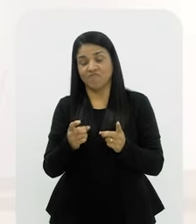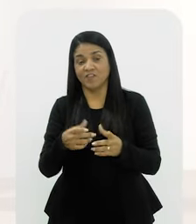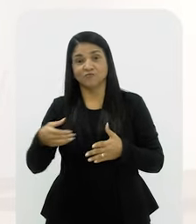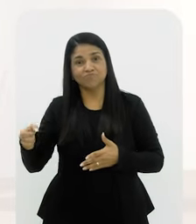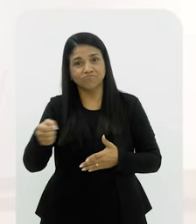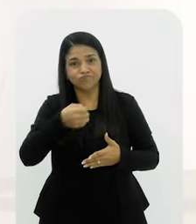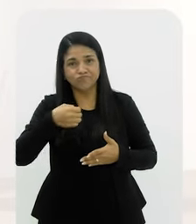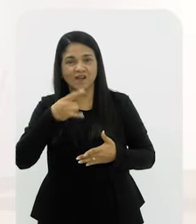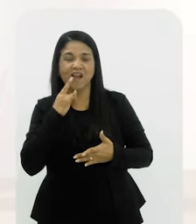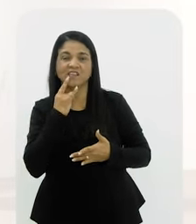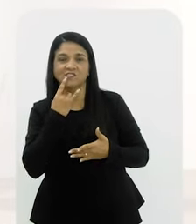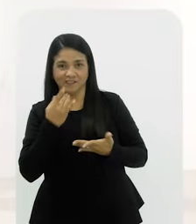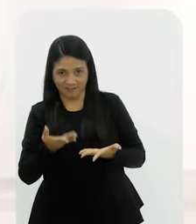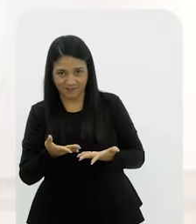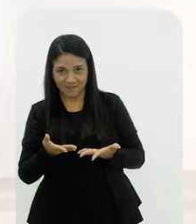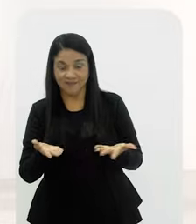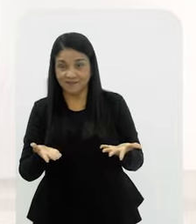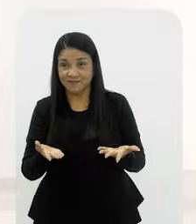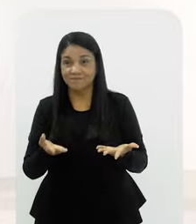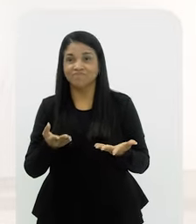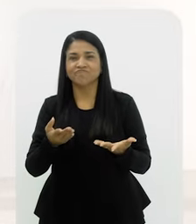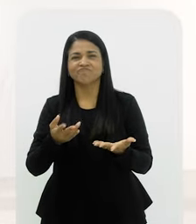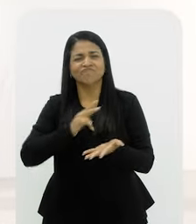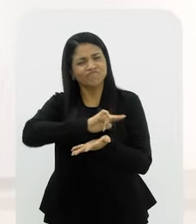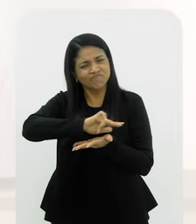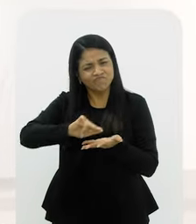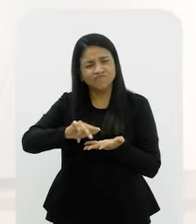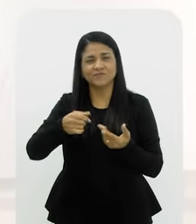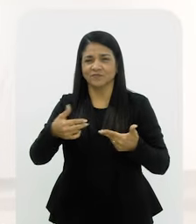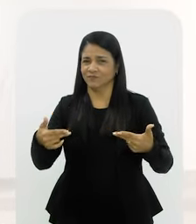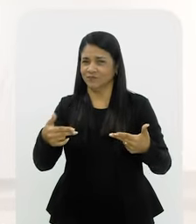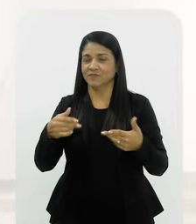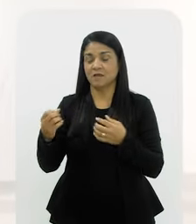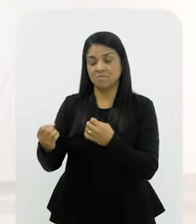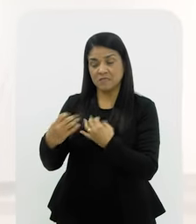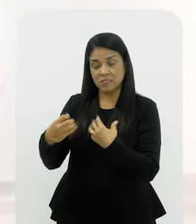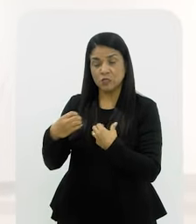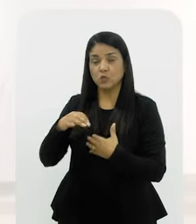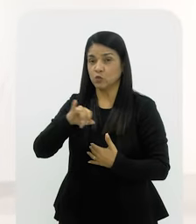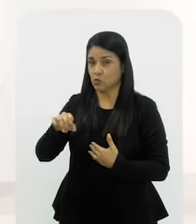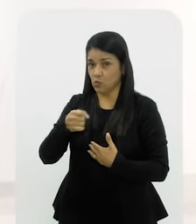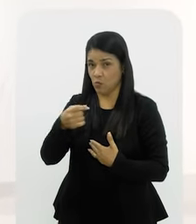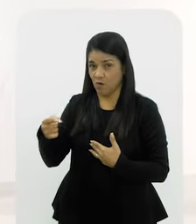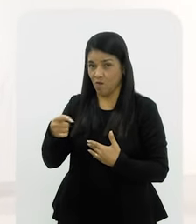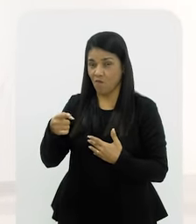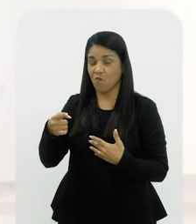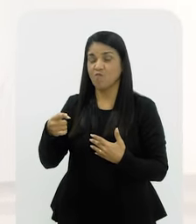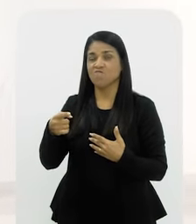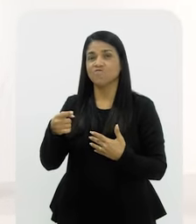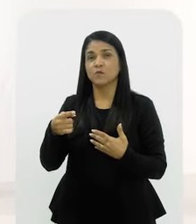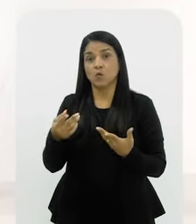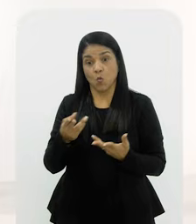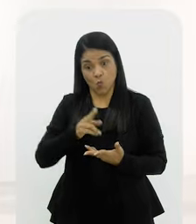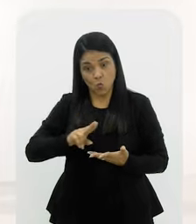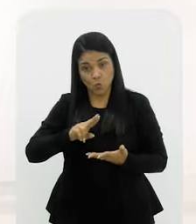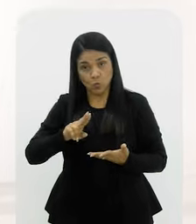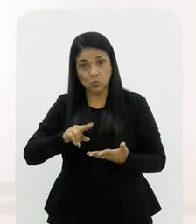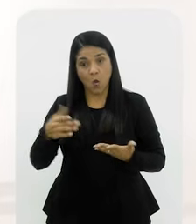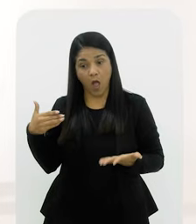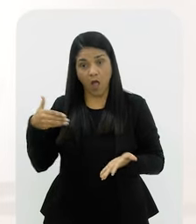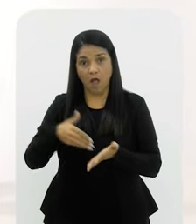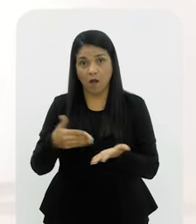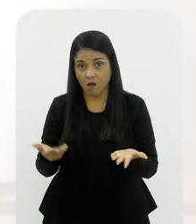gente, no dia a dia, a gente aprende muita coisa. O João me ensinou uma coisa que até hoje eu